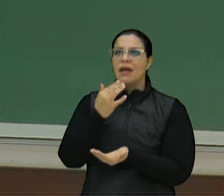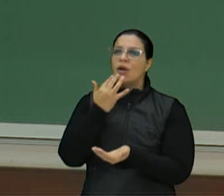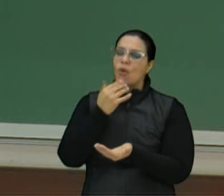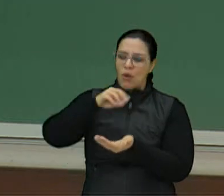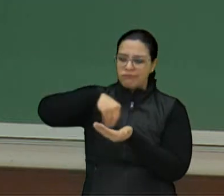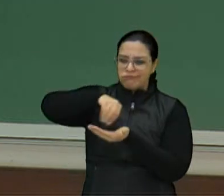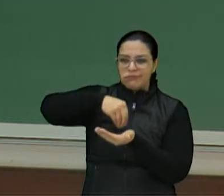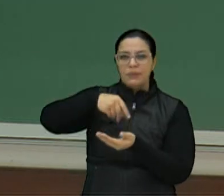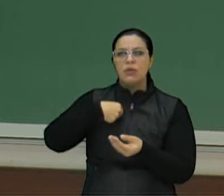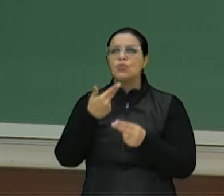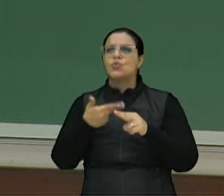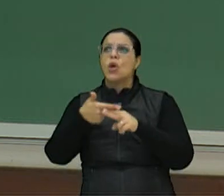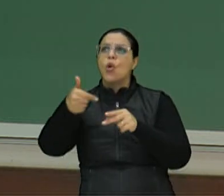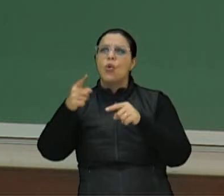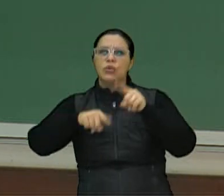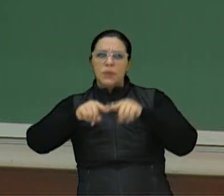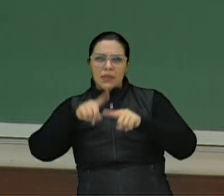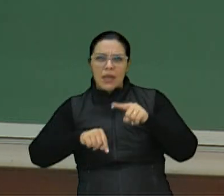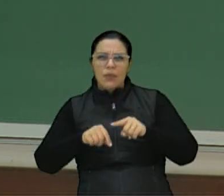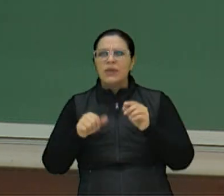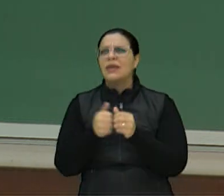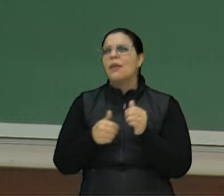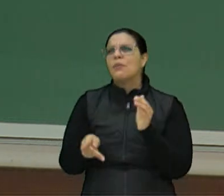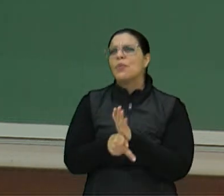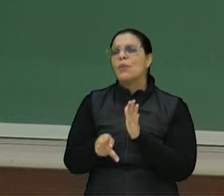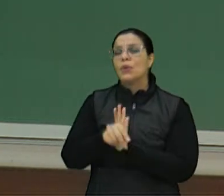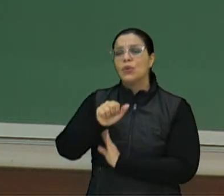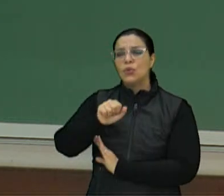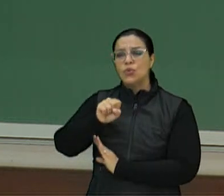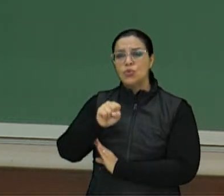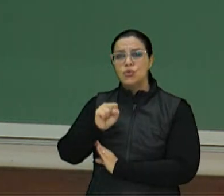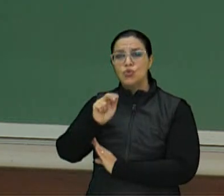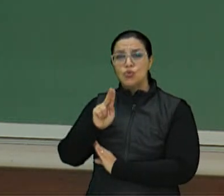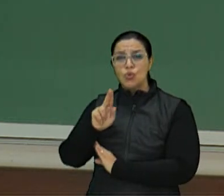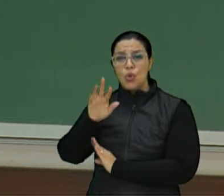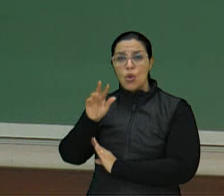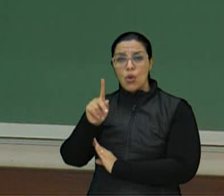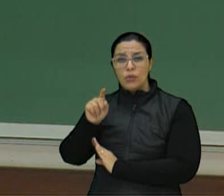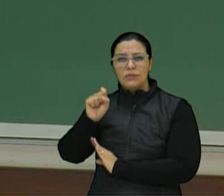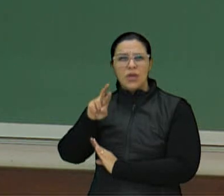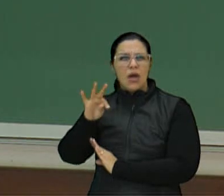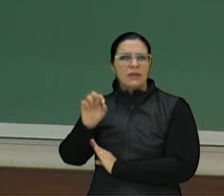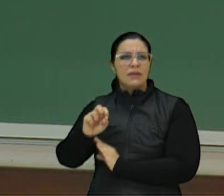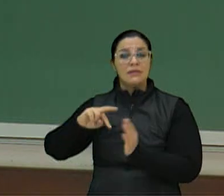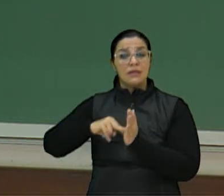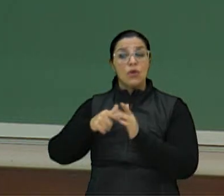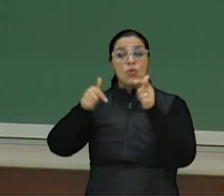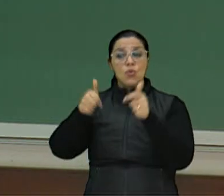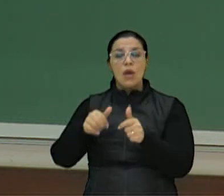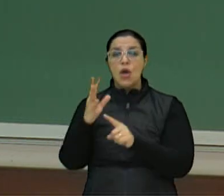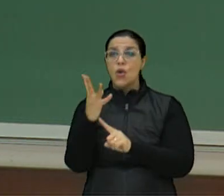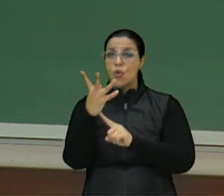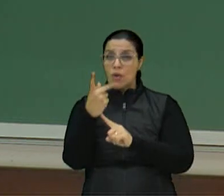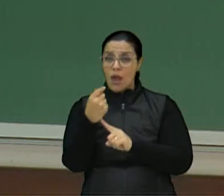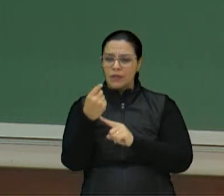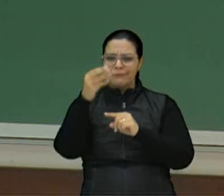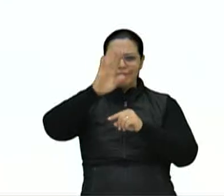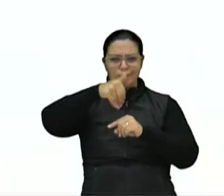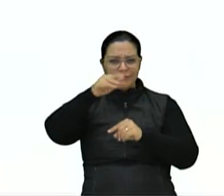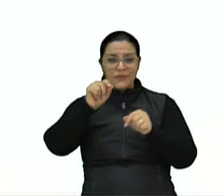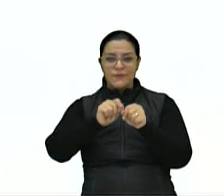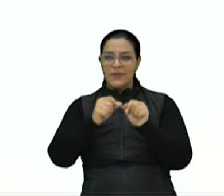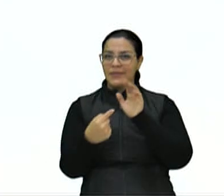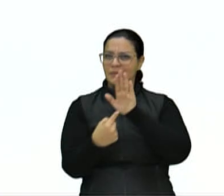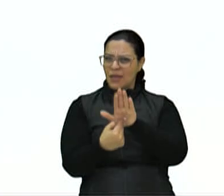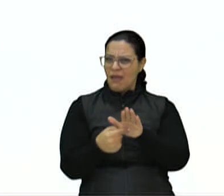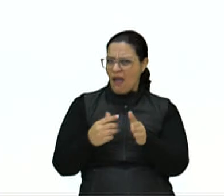superfícies. Lembrem-se o que é suporte, é o local onde a arte é aplicada e que ela fica registrada. Foi